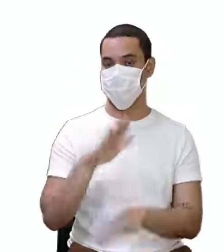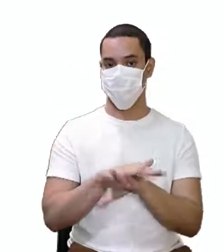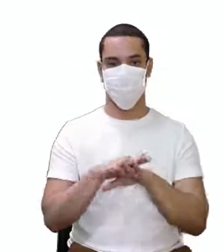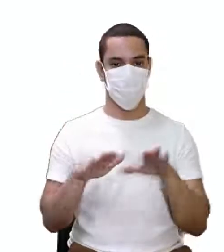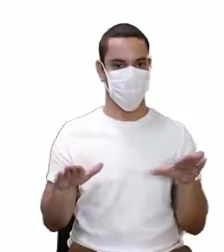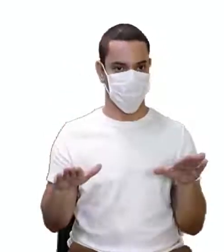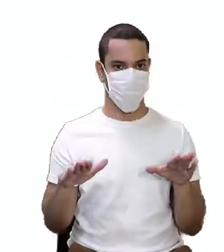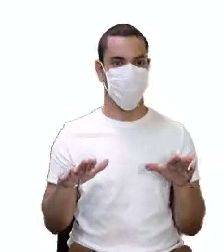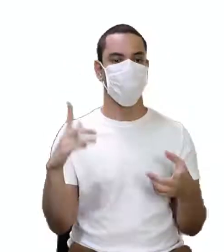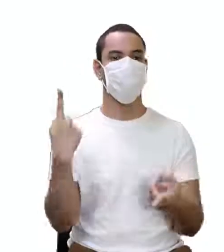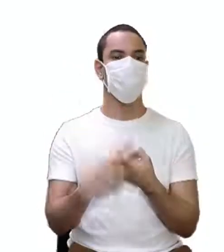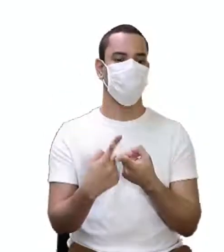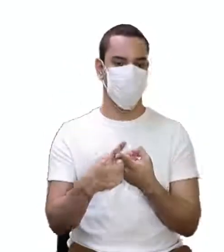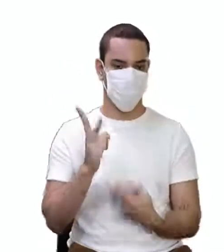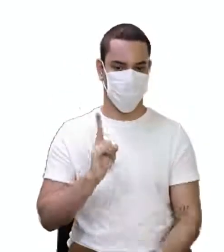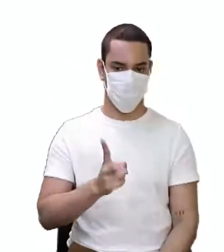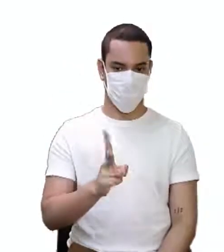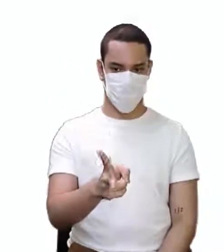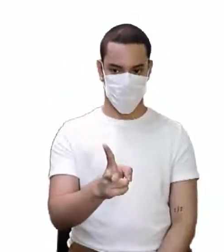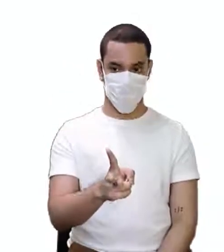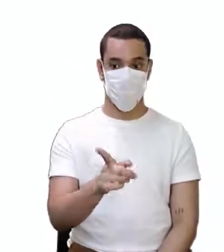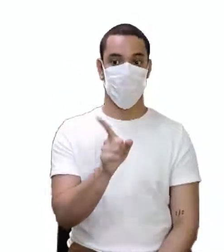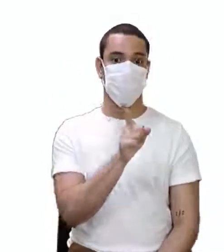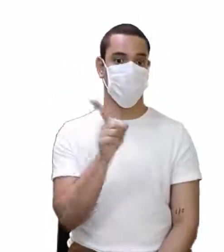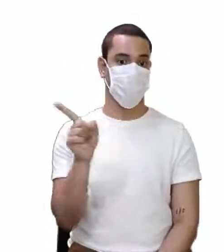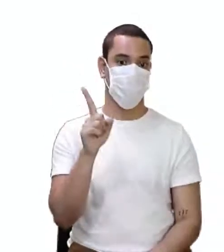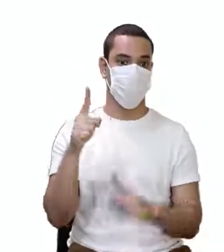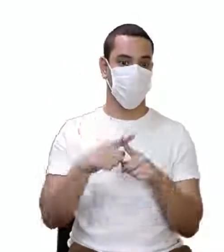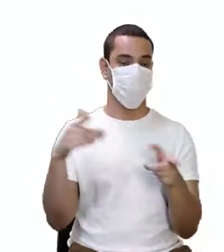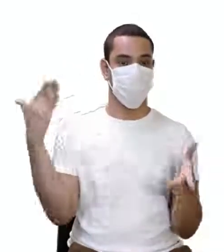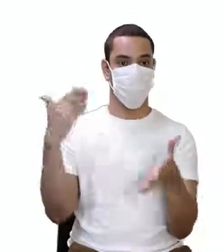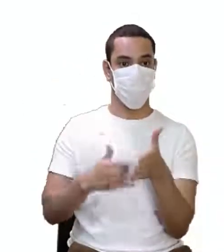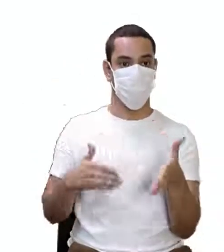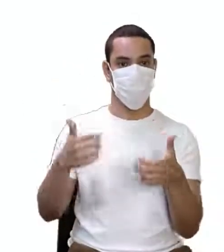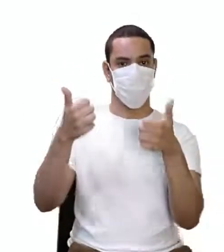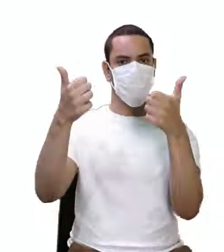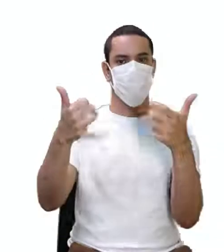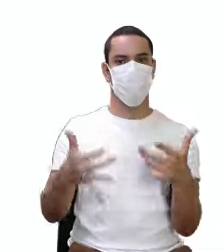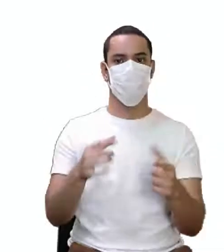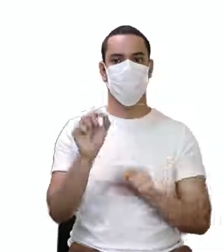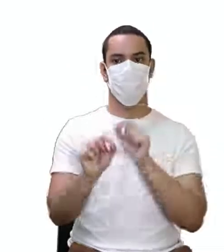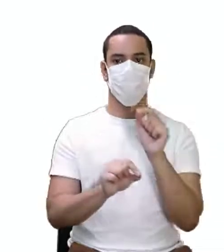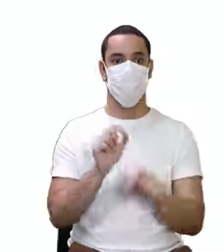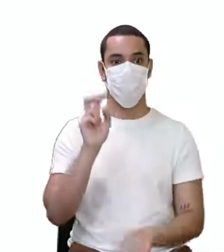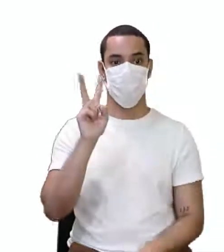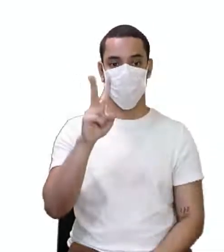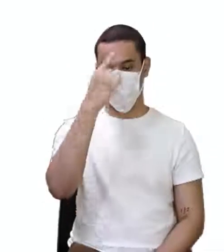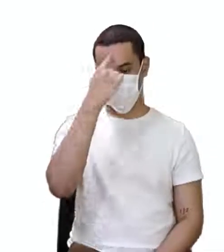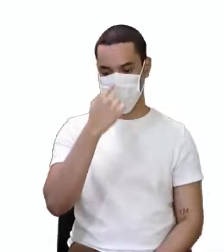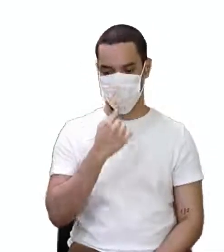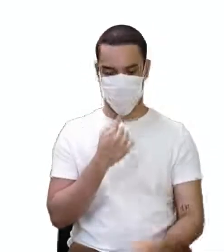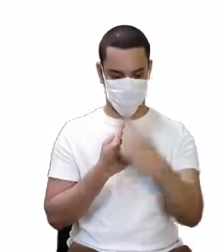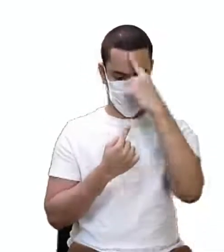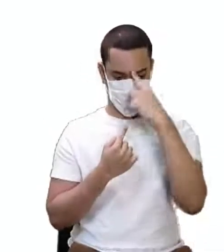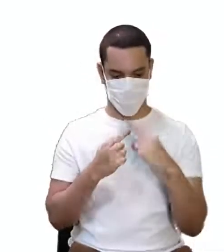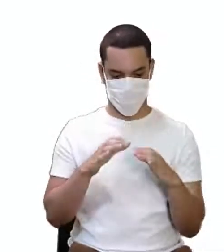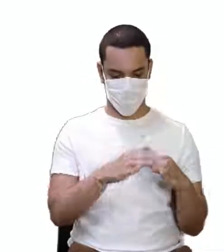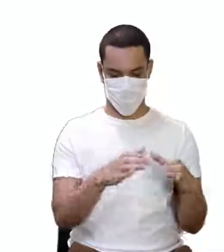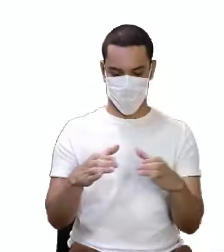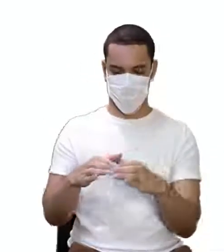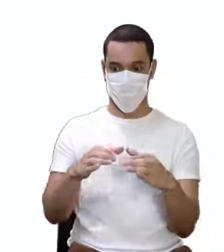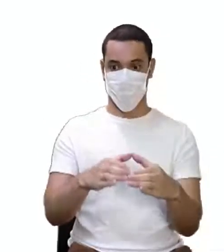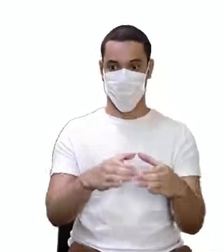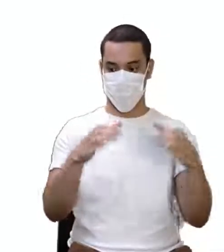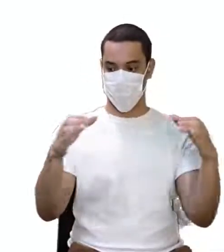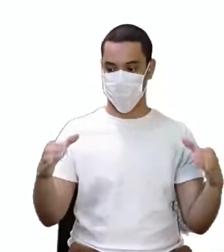biológico. Vamos seguindo. Esse tipo de barreira explica a coexistência de duas espécies no mesmo local e